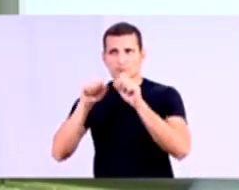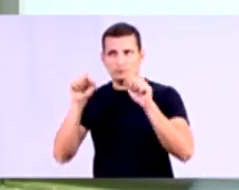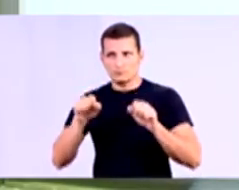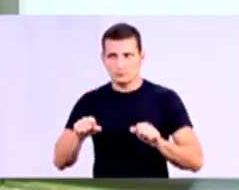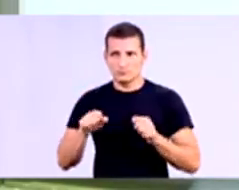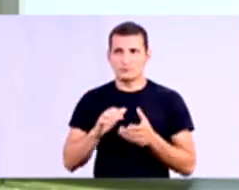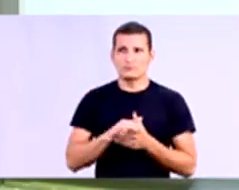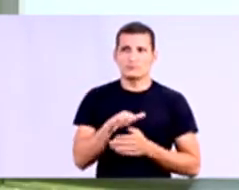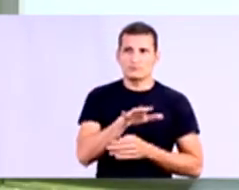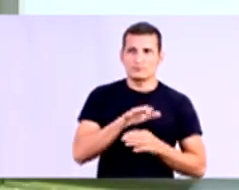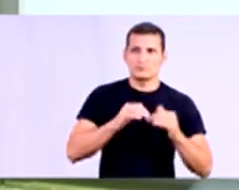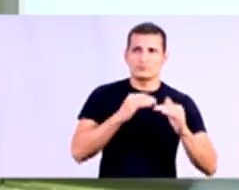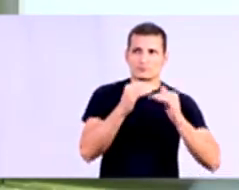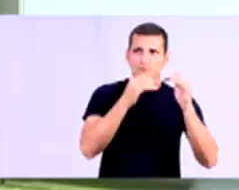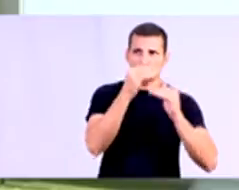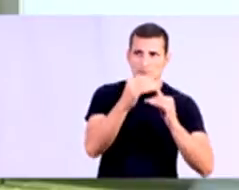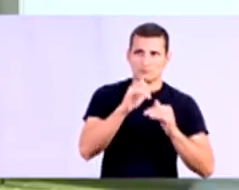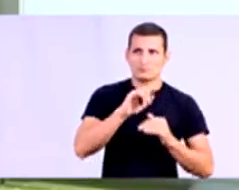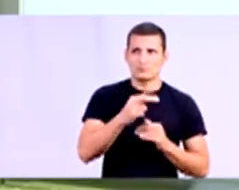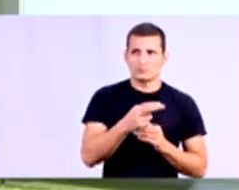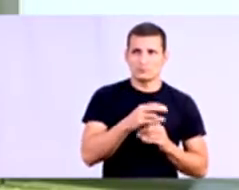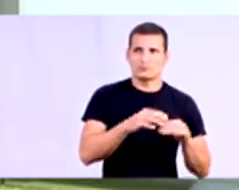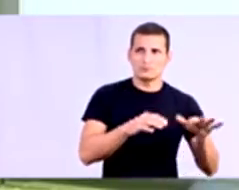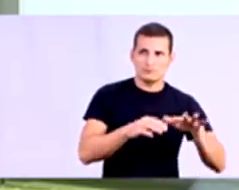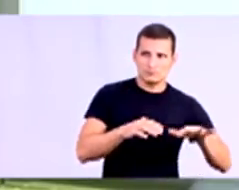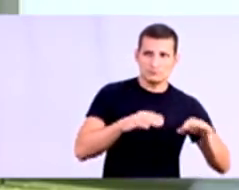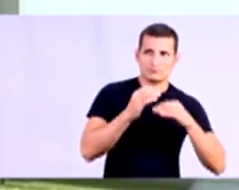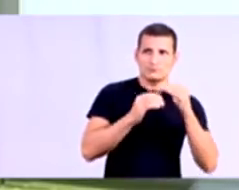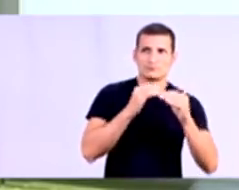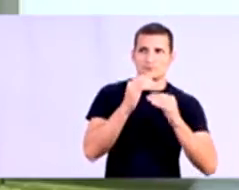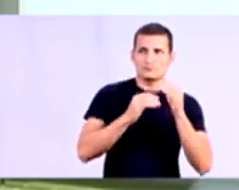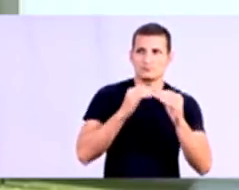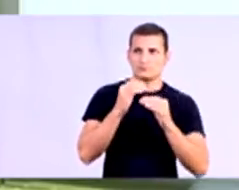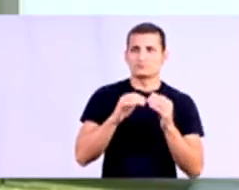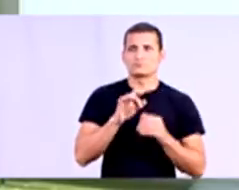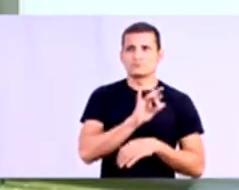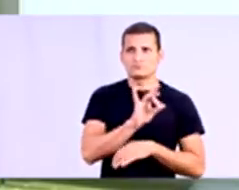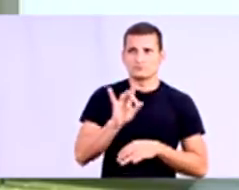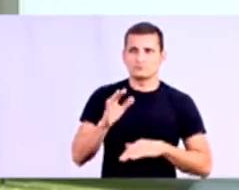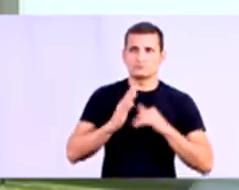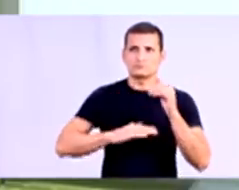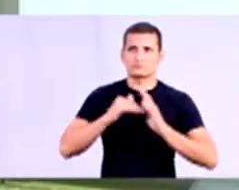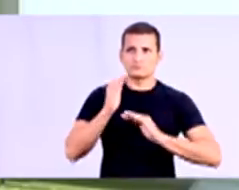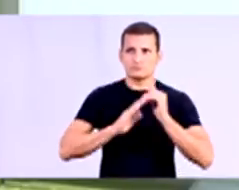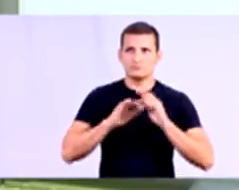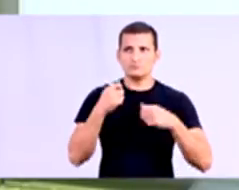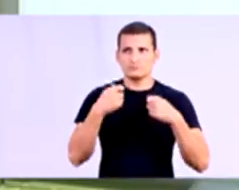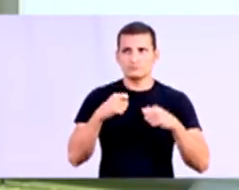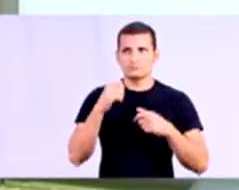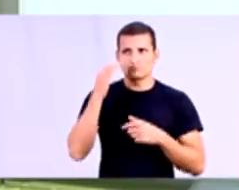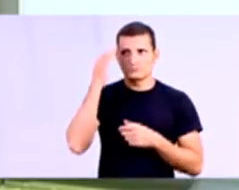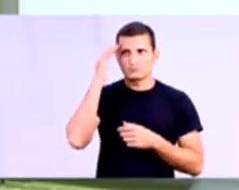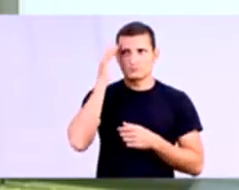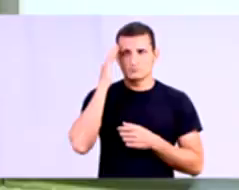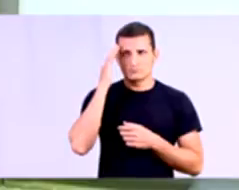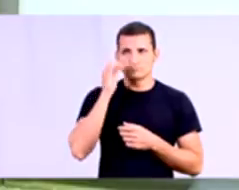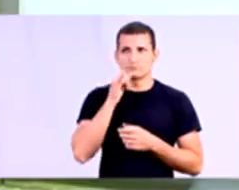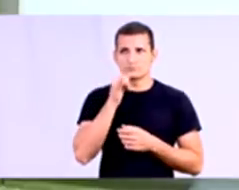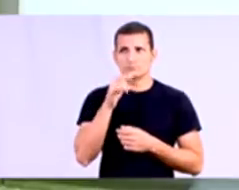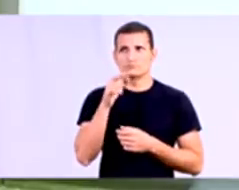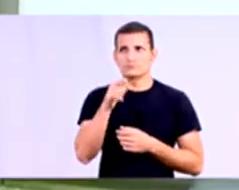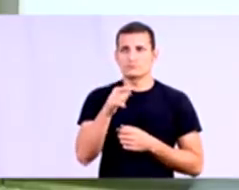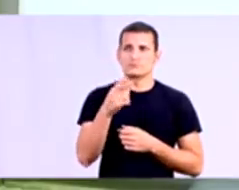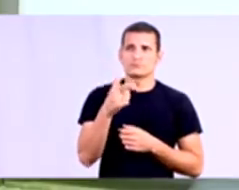vão partir para a área de desenvolvimento ou até para a área de banco de dados. Então, cada um desses profissionais precisa também, mesmo que ele não